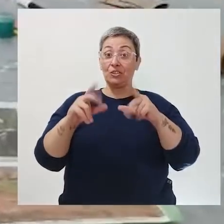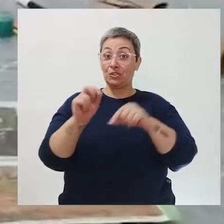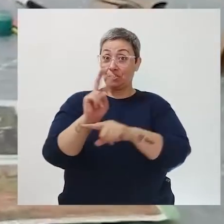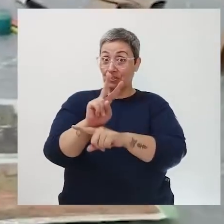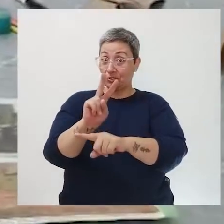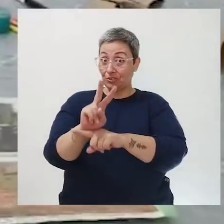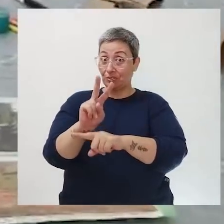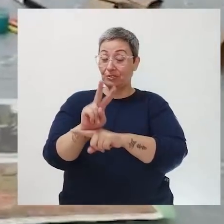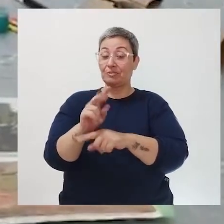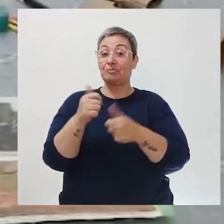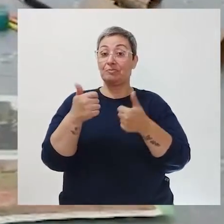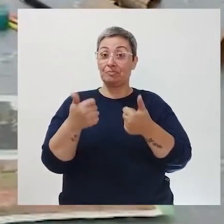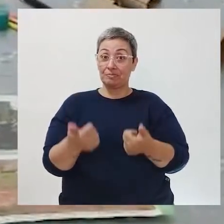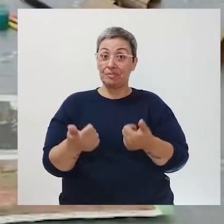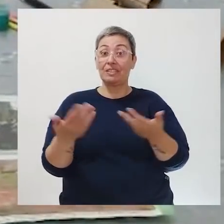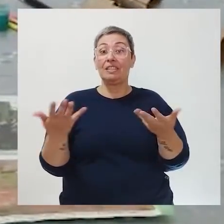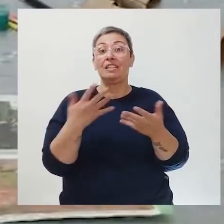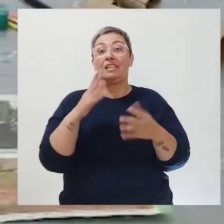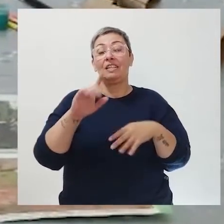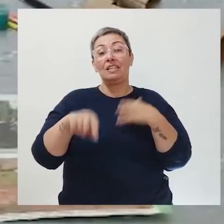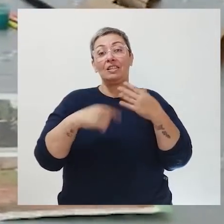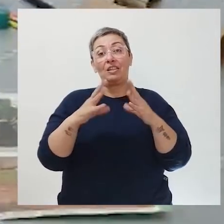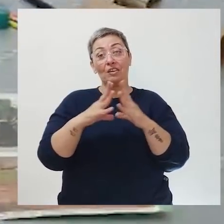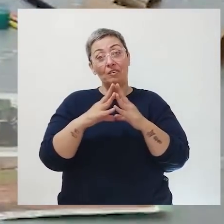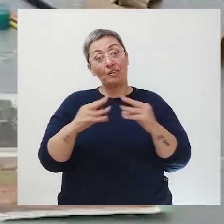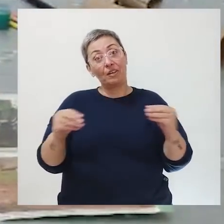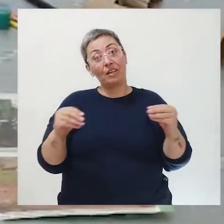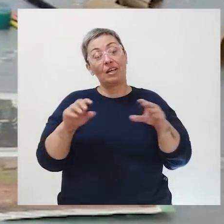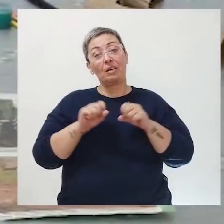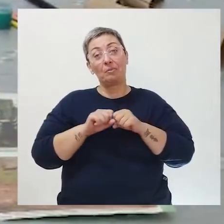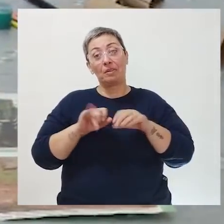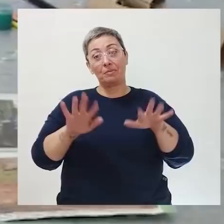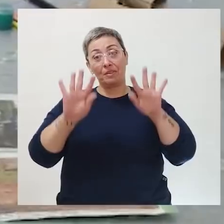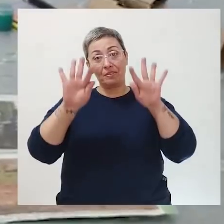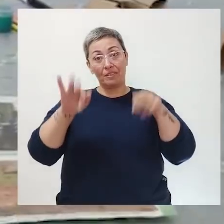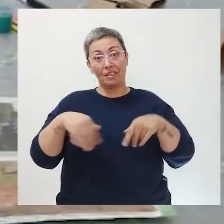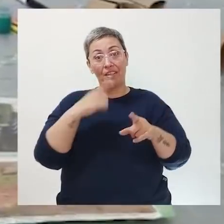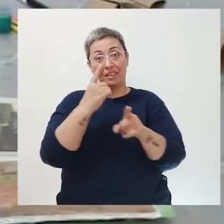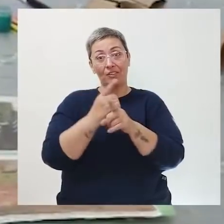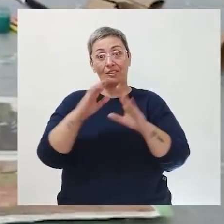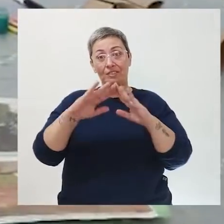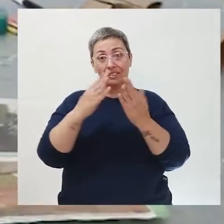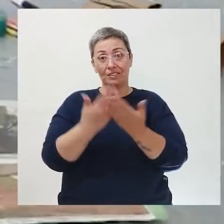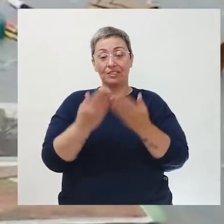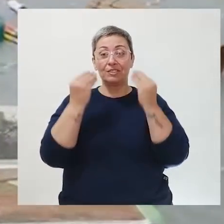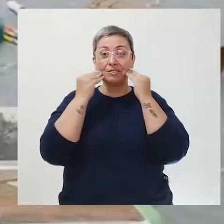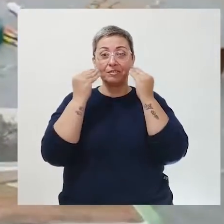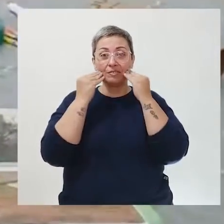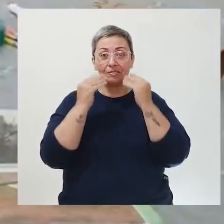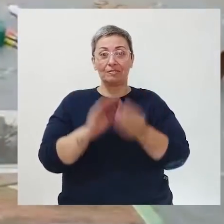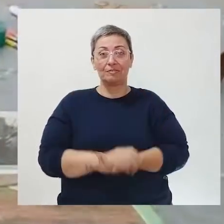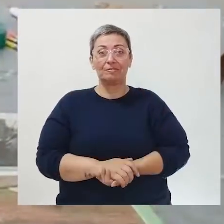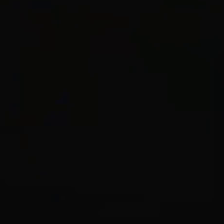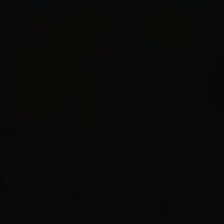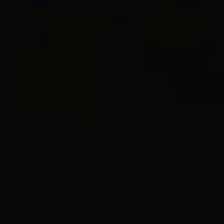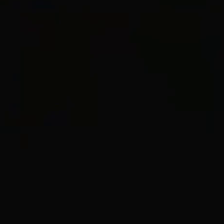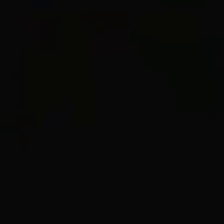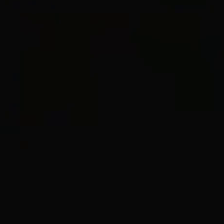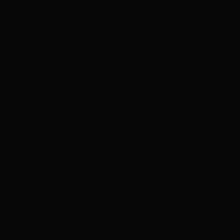se cuidando, tá bom? Até que passe essa pandemia, a gente se encontre na escola. Beijos!